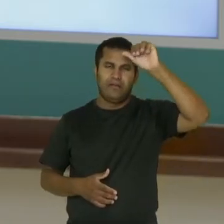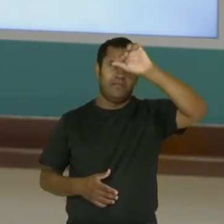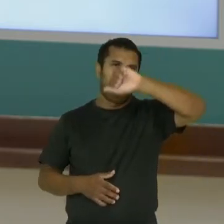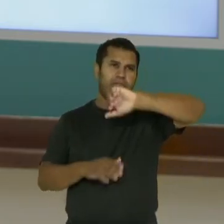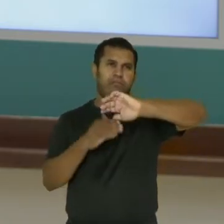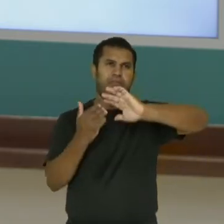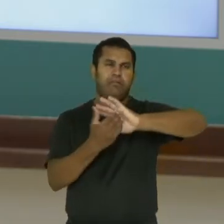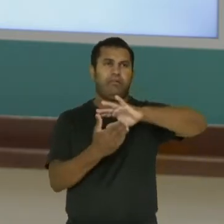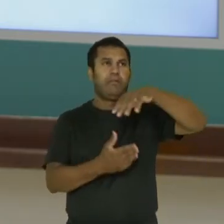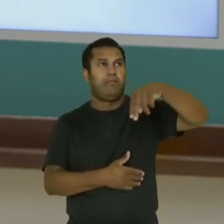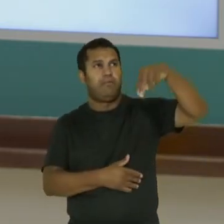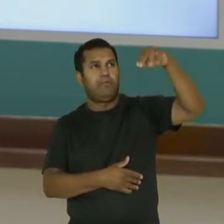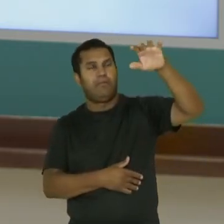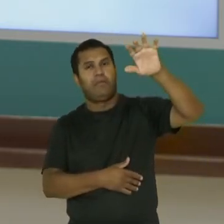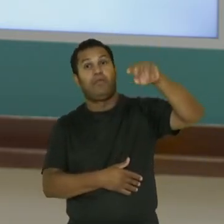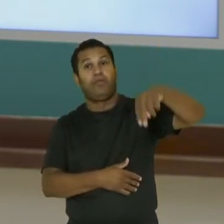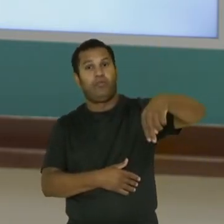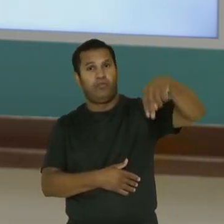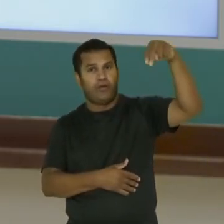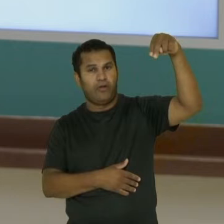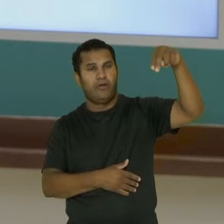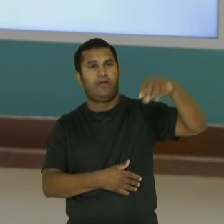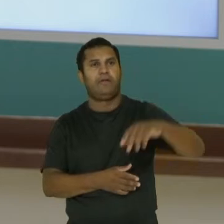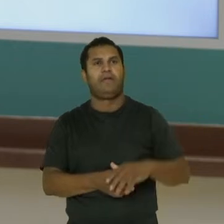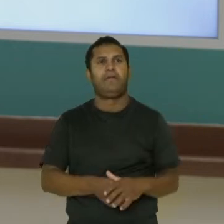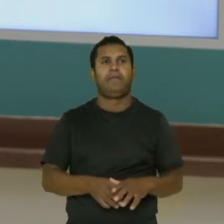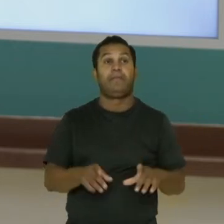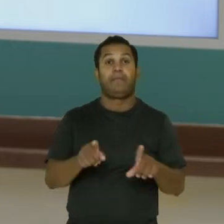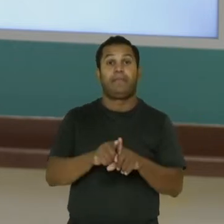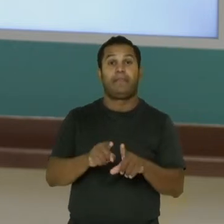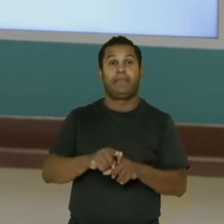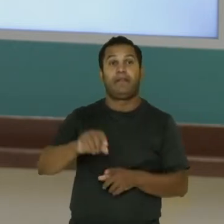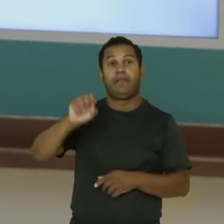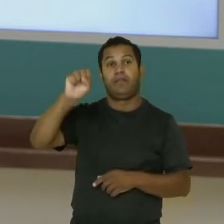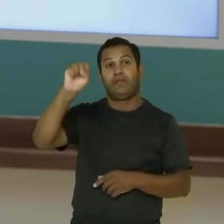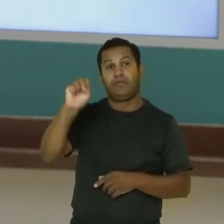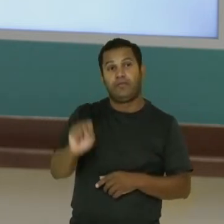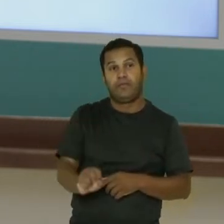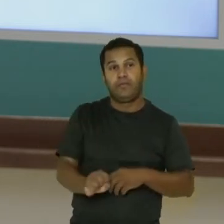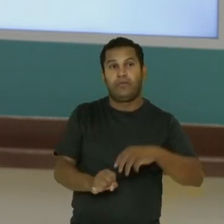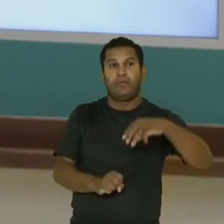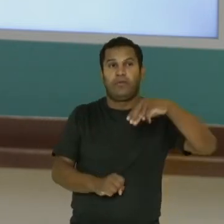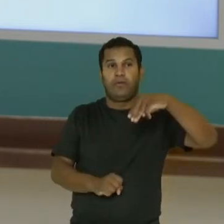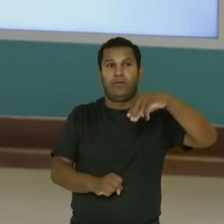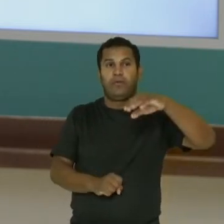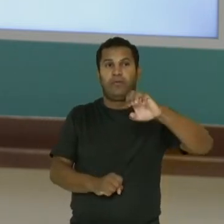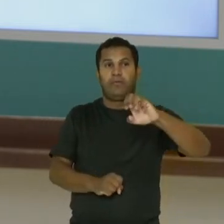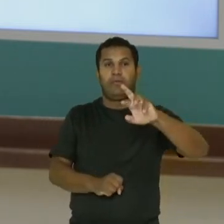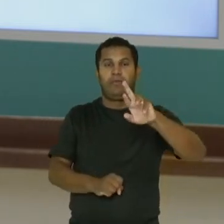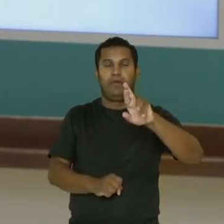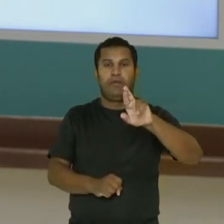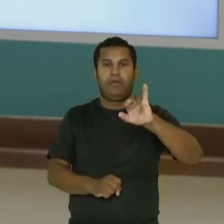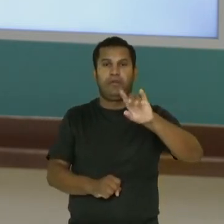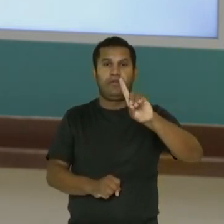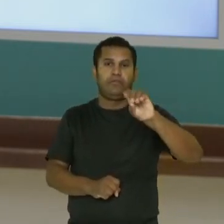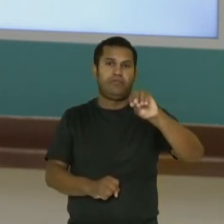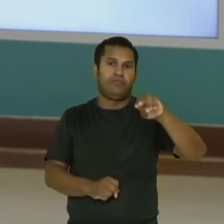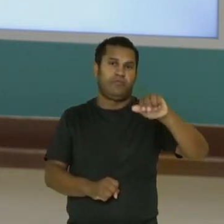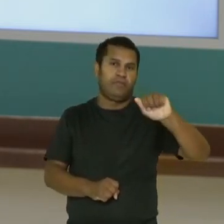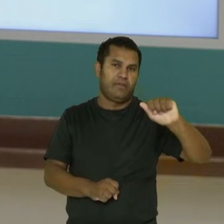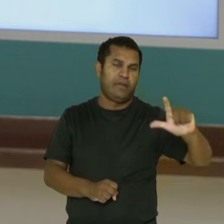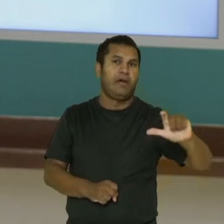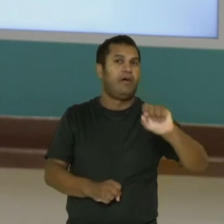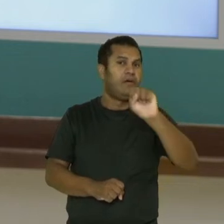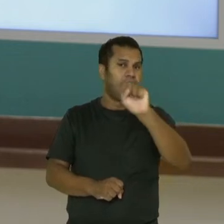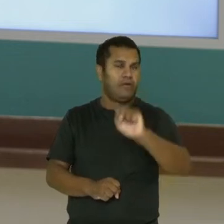região meridional, que incluía São Paulo aqui, junto com os estados da atual região sul, nessa divisão